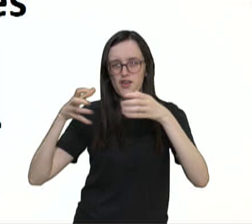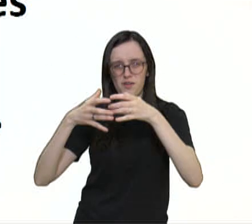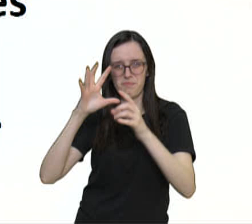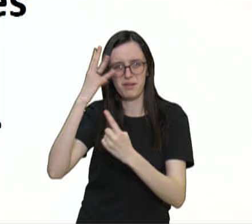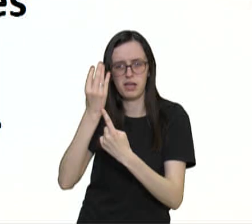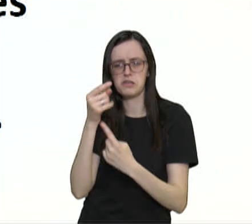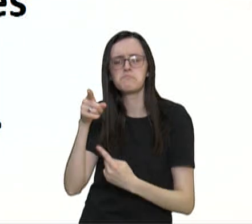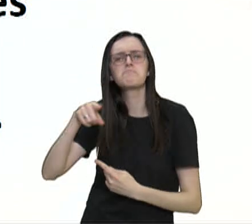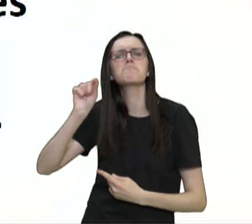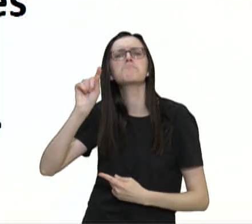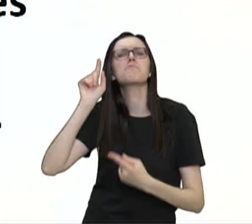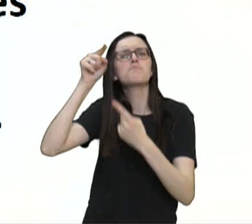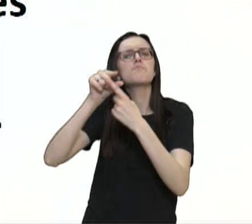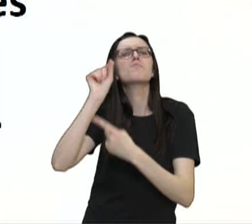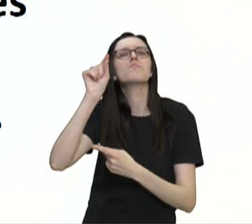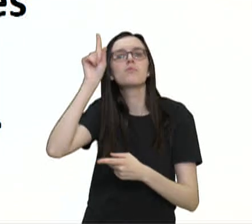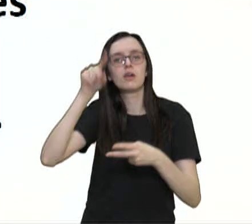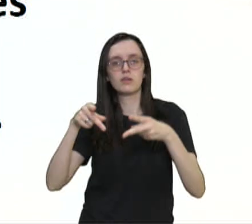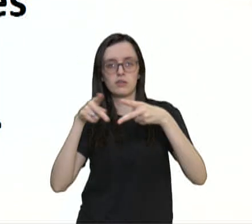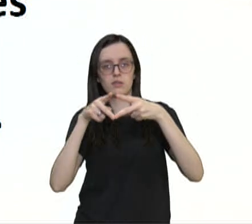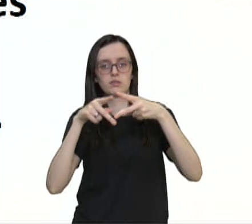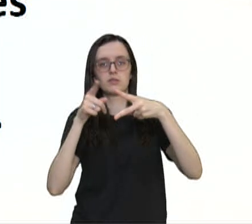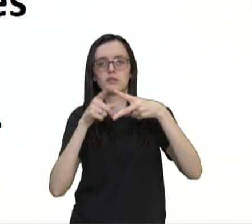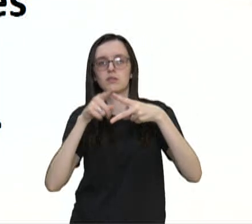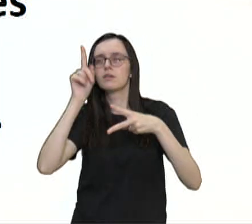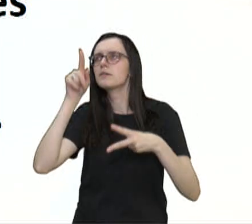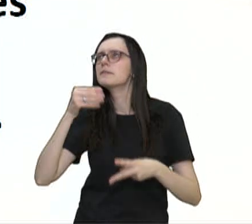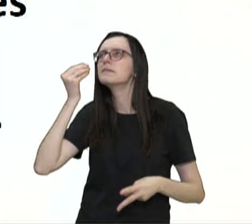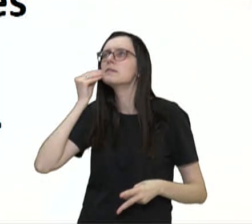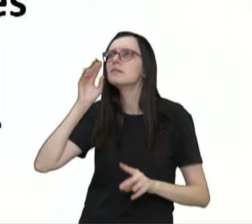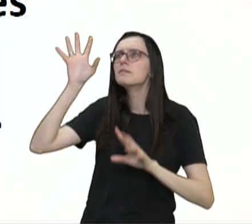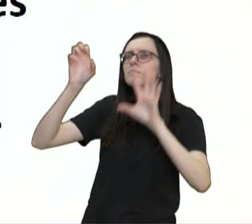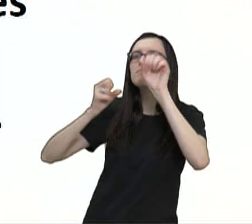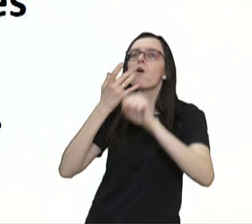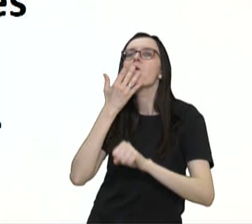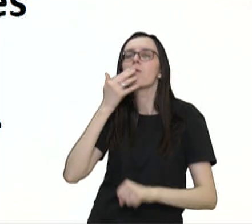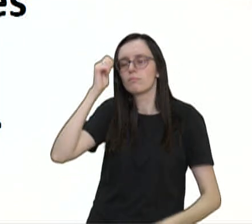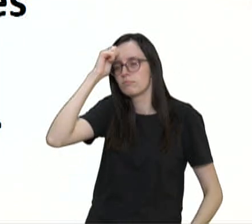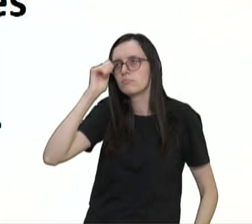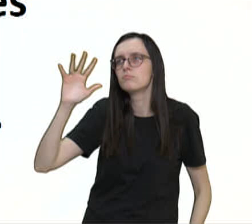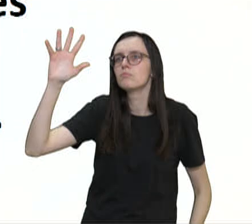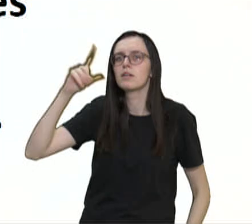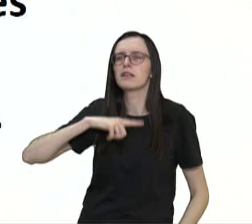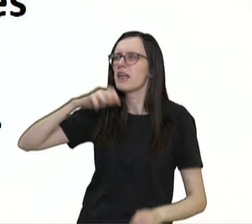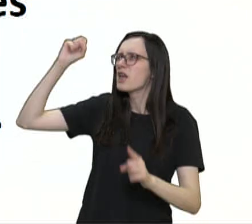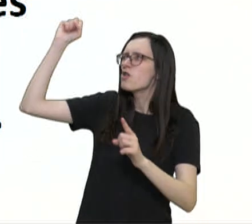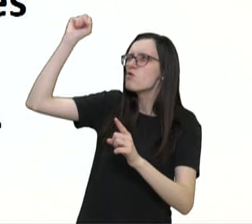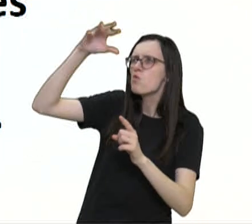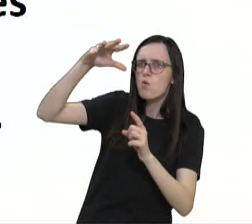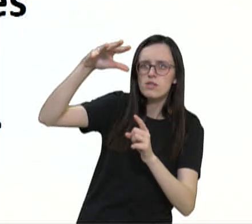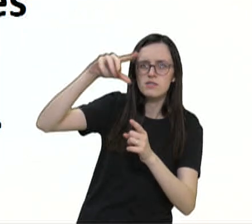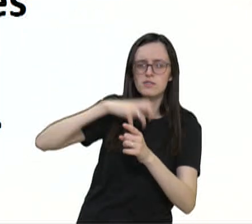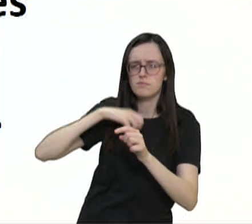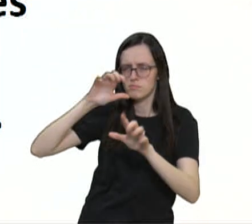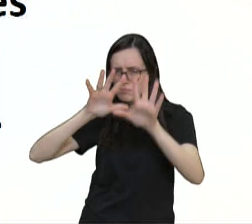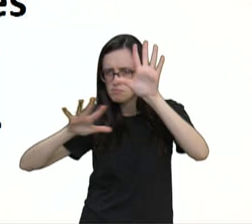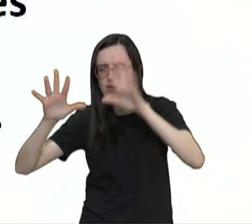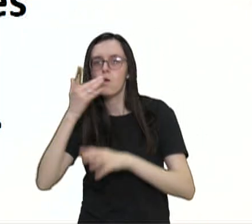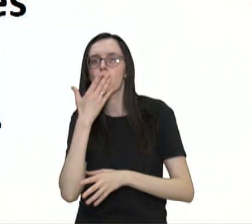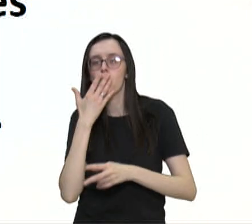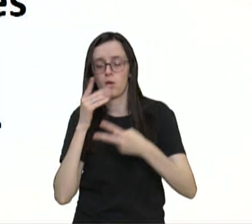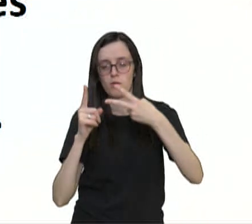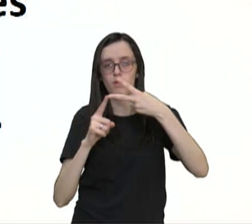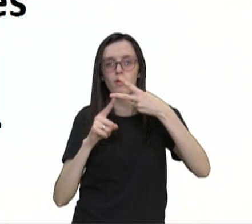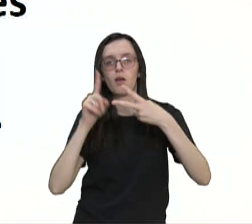a, letra A, retratar as cores que idealizavam de acordo com o reflexo da luz.